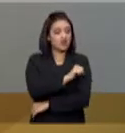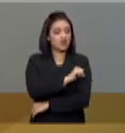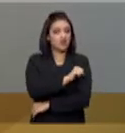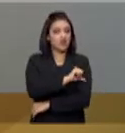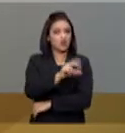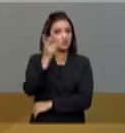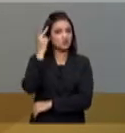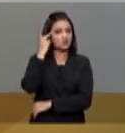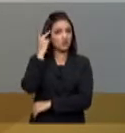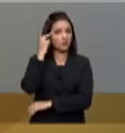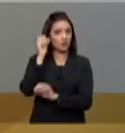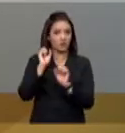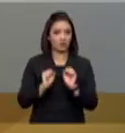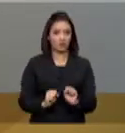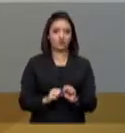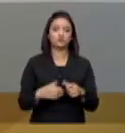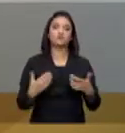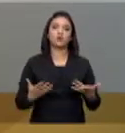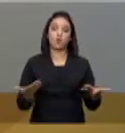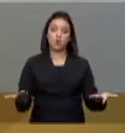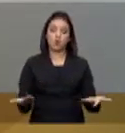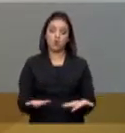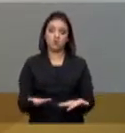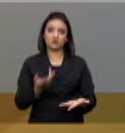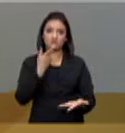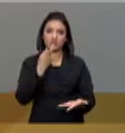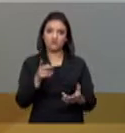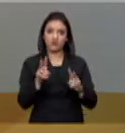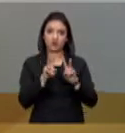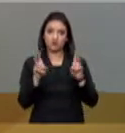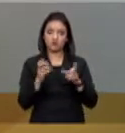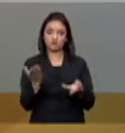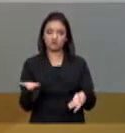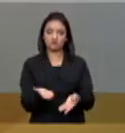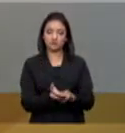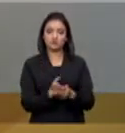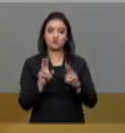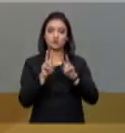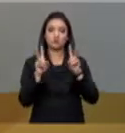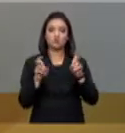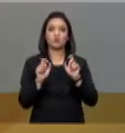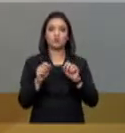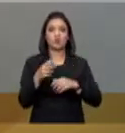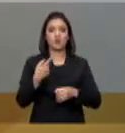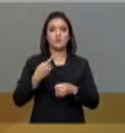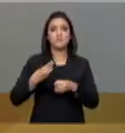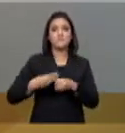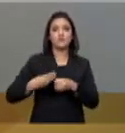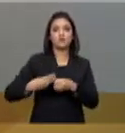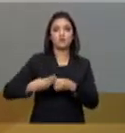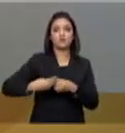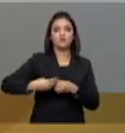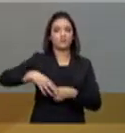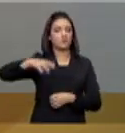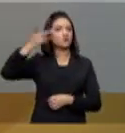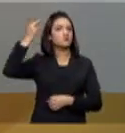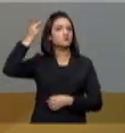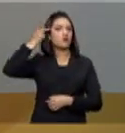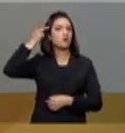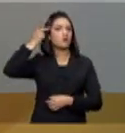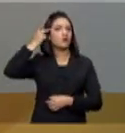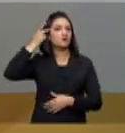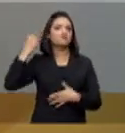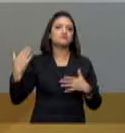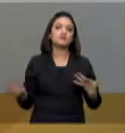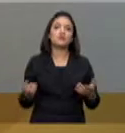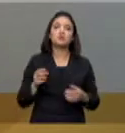estamos a falar do Conselho de Contas, correspondente ao Tribunal de Contas, do município, se ali teria que